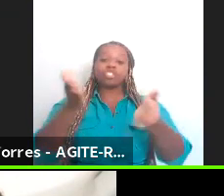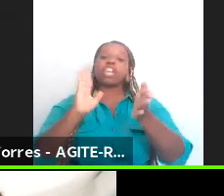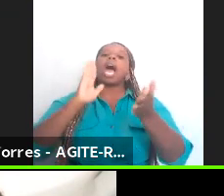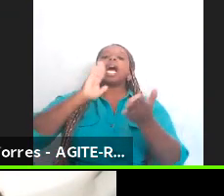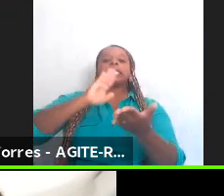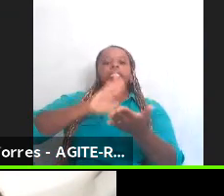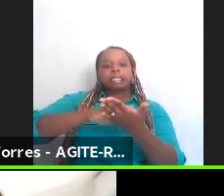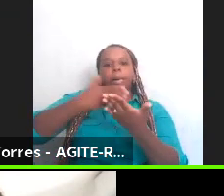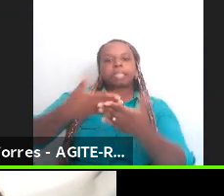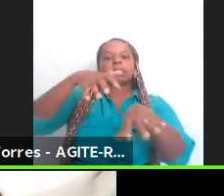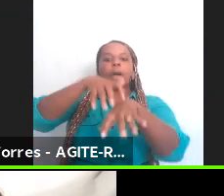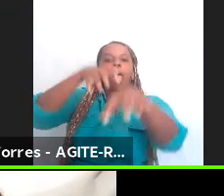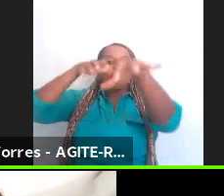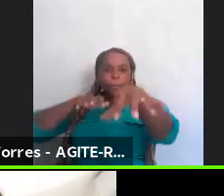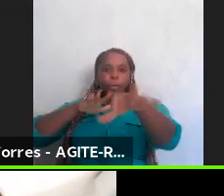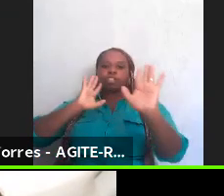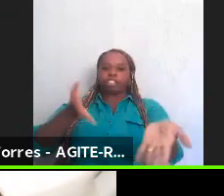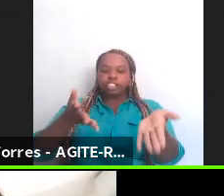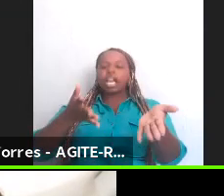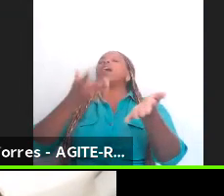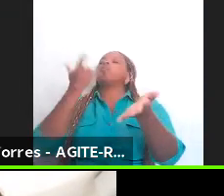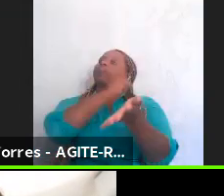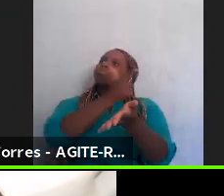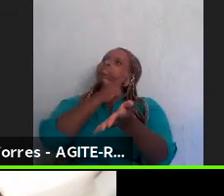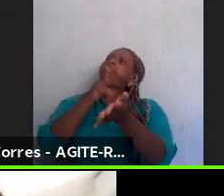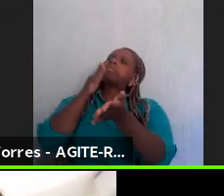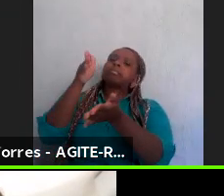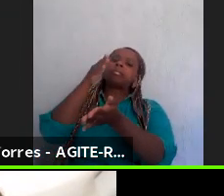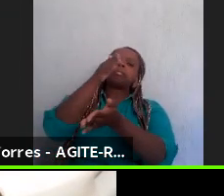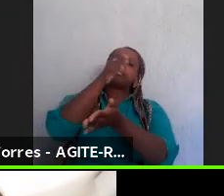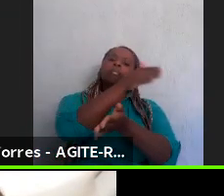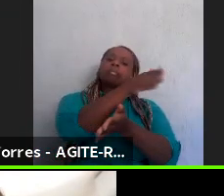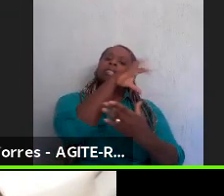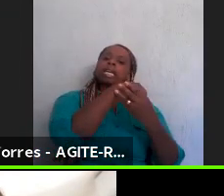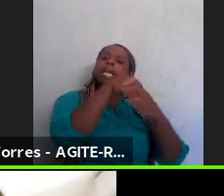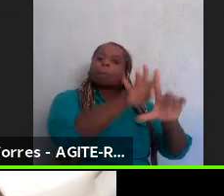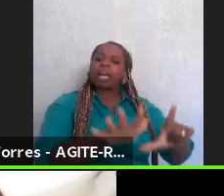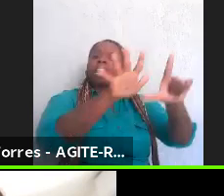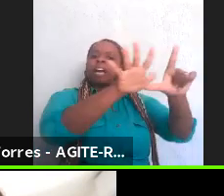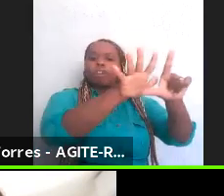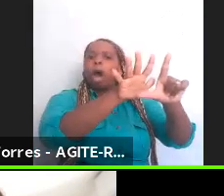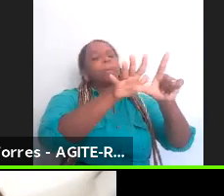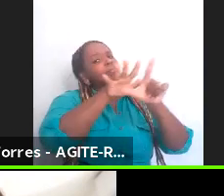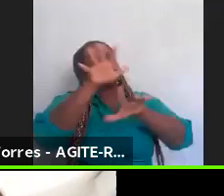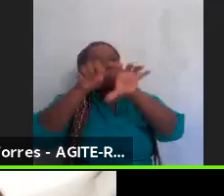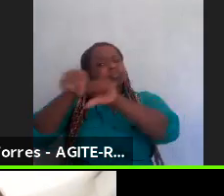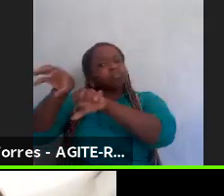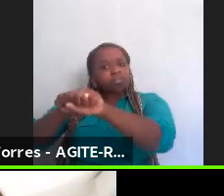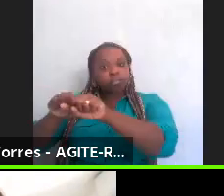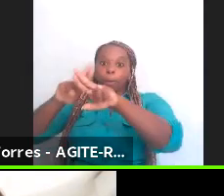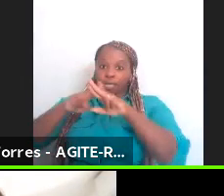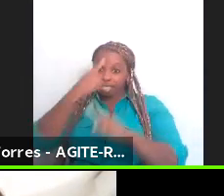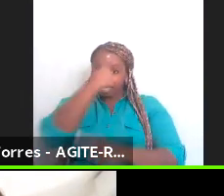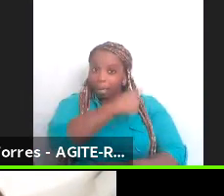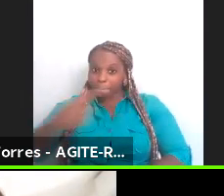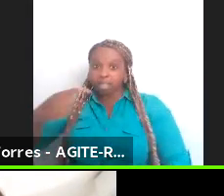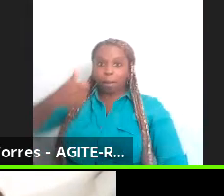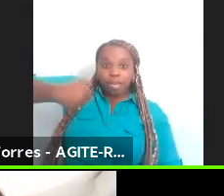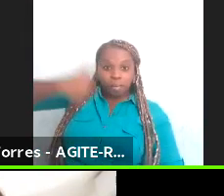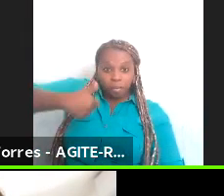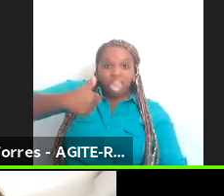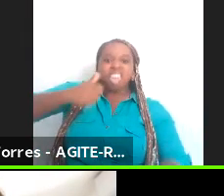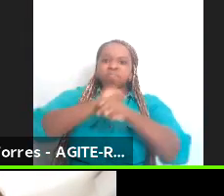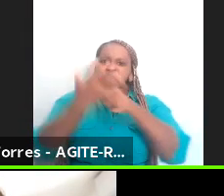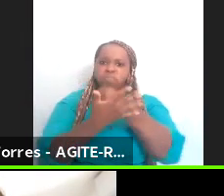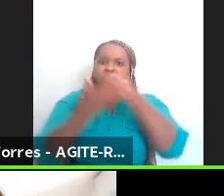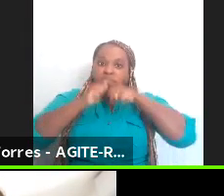investido em equipamento e em treinamento nas plataformas. Então, na primeira semana da pandemia... foi aquele pânico geral,